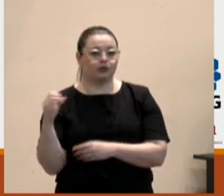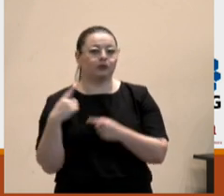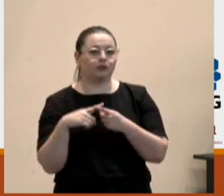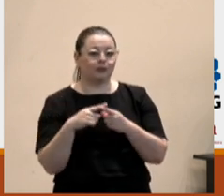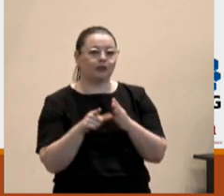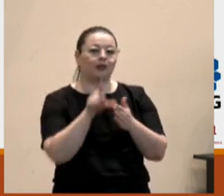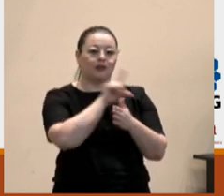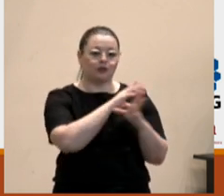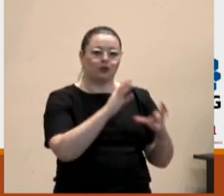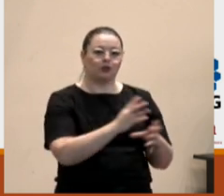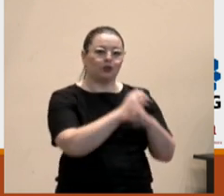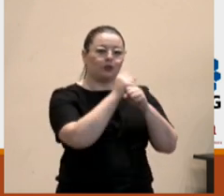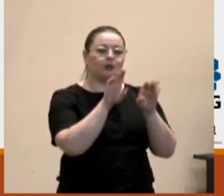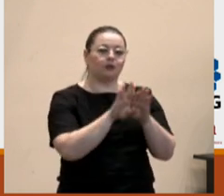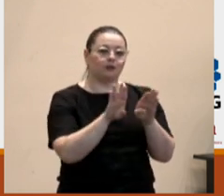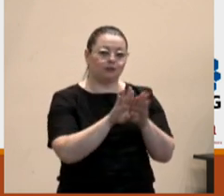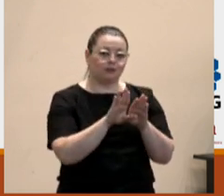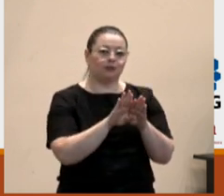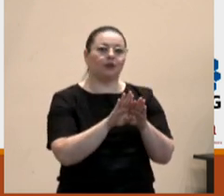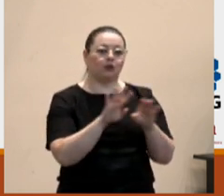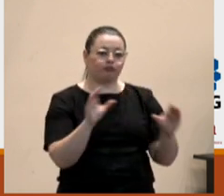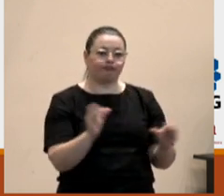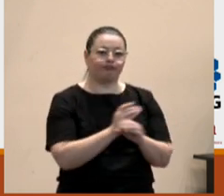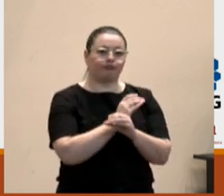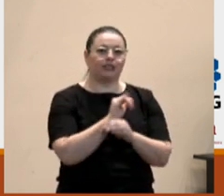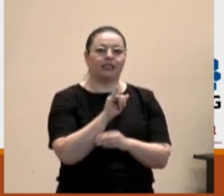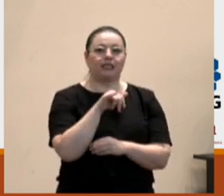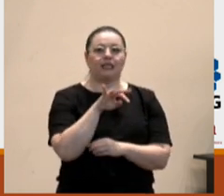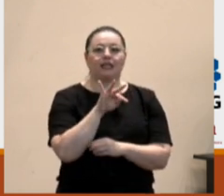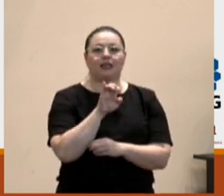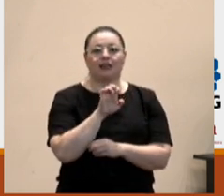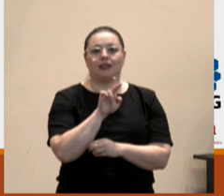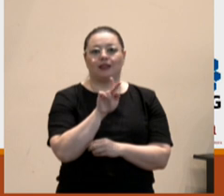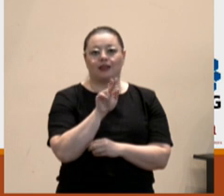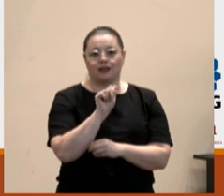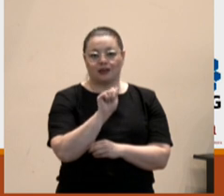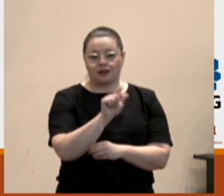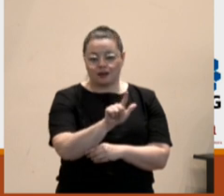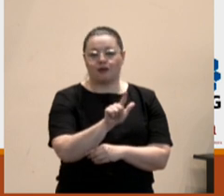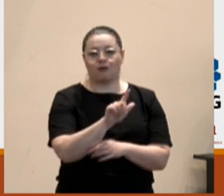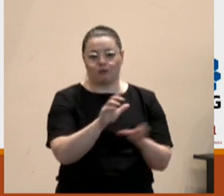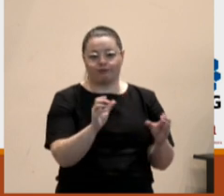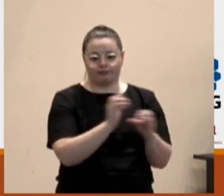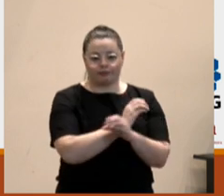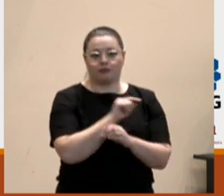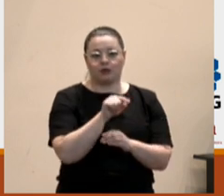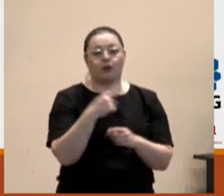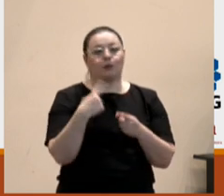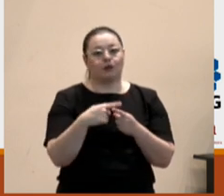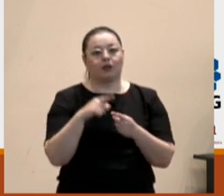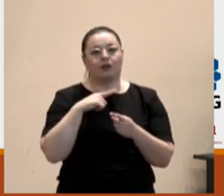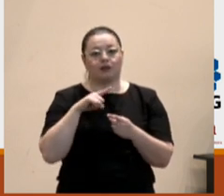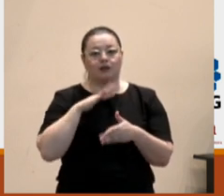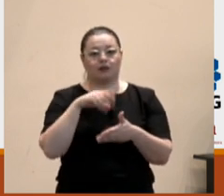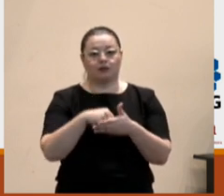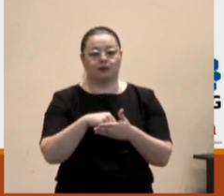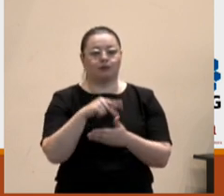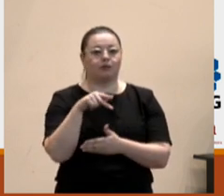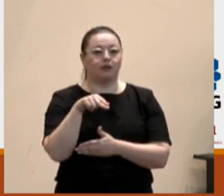faz um integral, um percentual de integral em relação ao que está previsto no PNE, que acabou essa